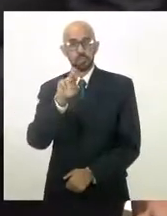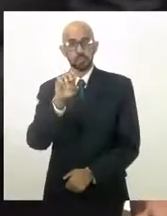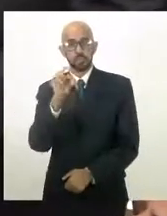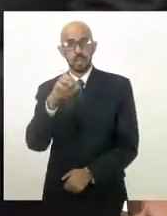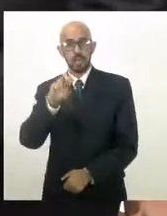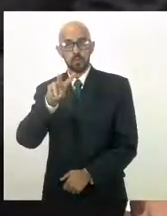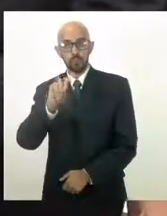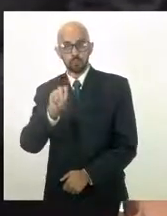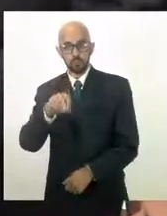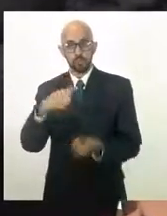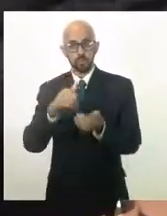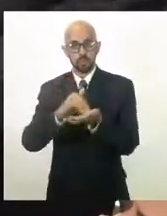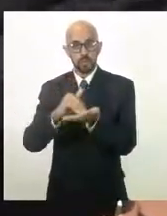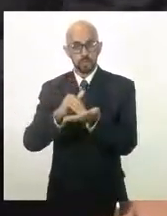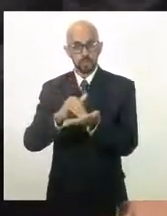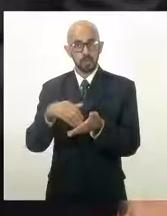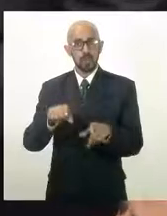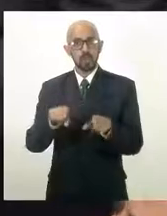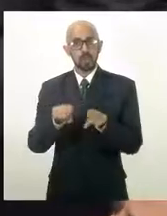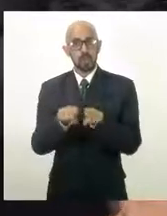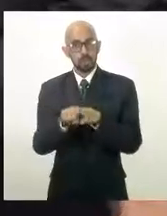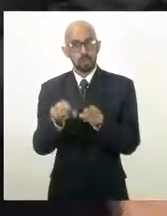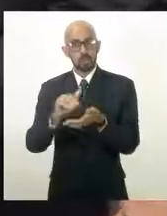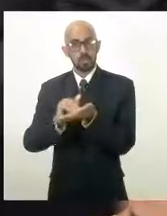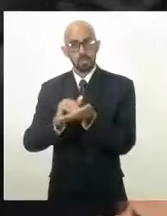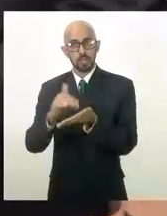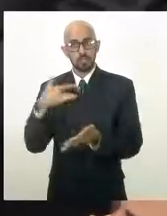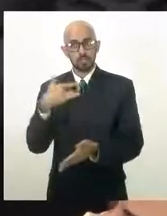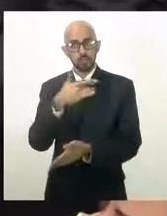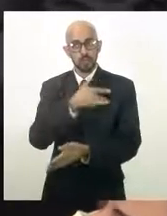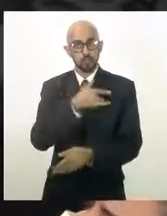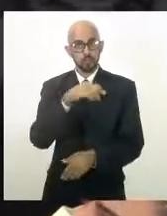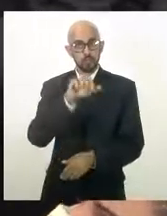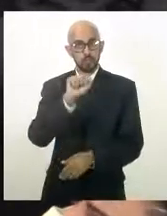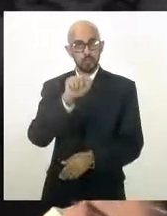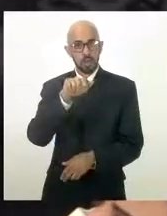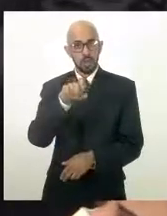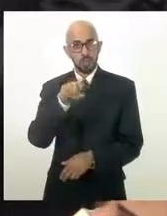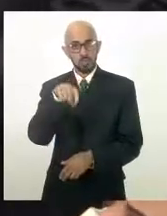e o secretário de Estado de Saúde, Alexandre Schepp.